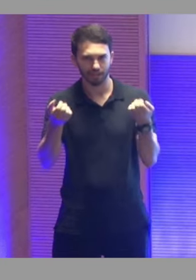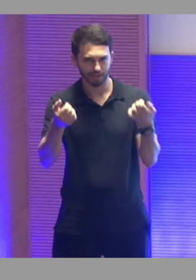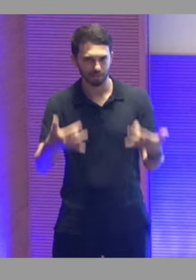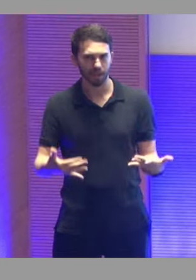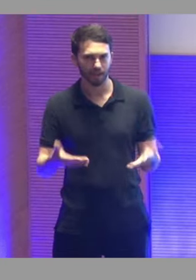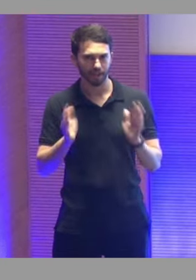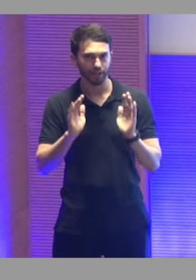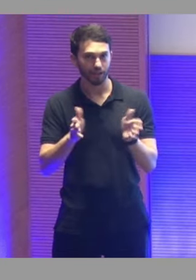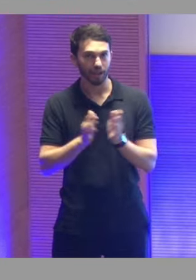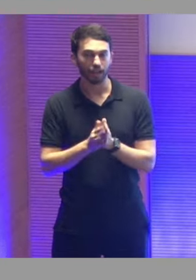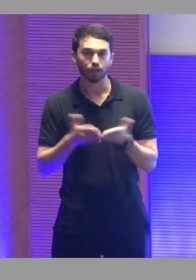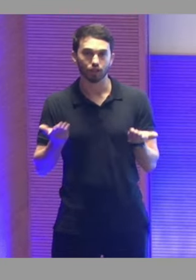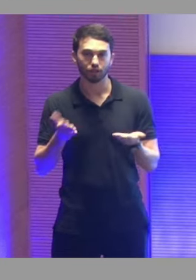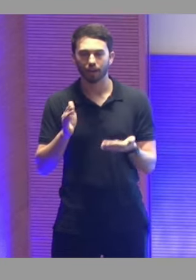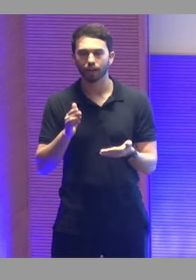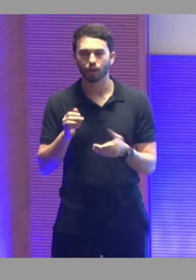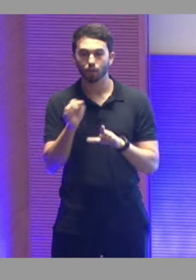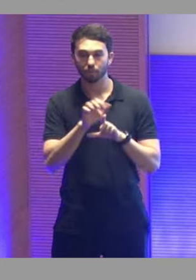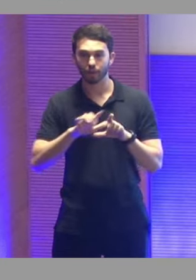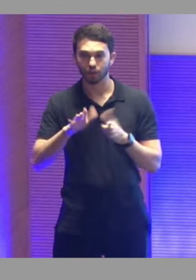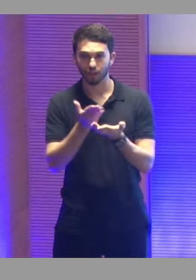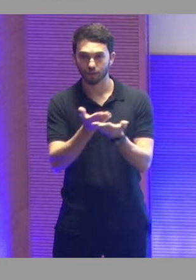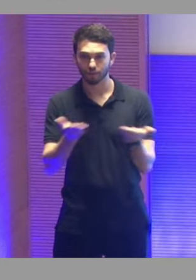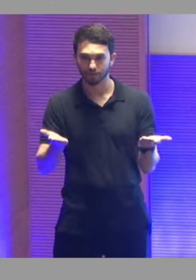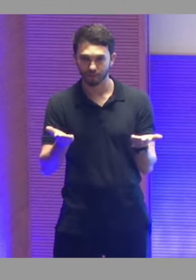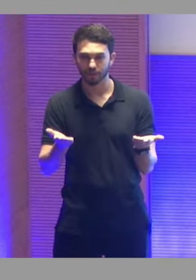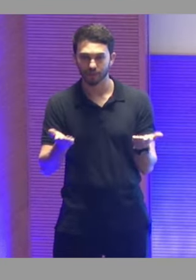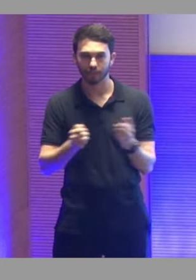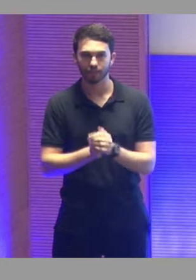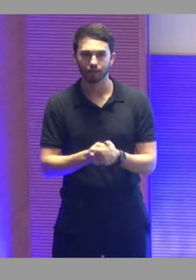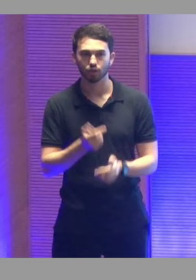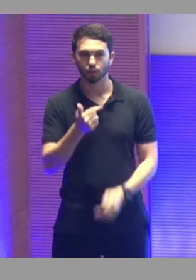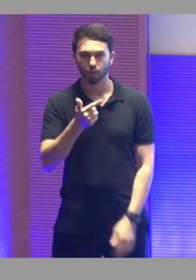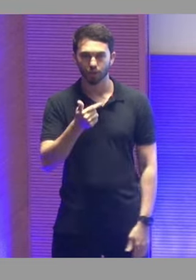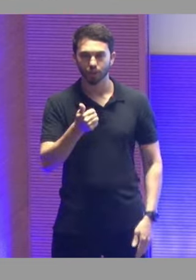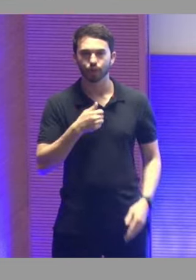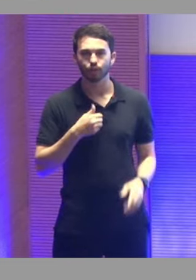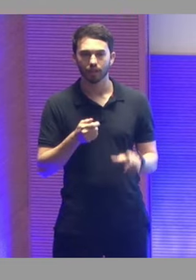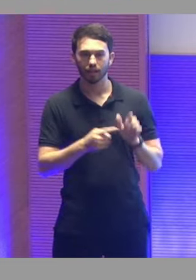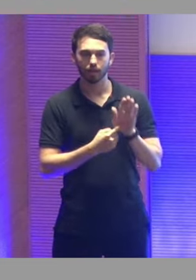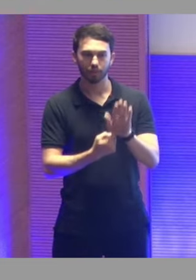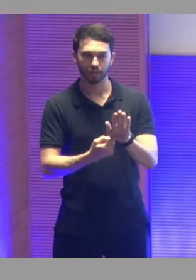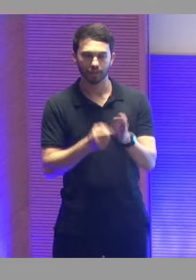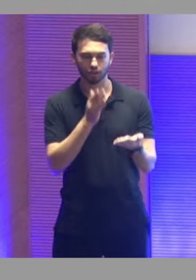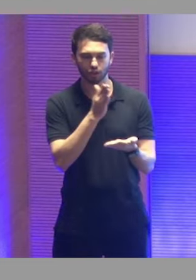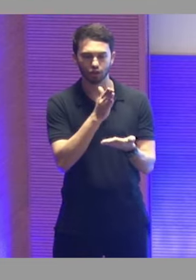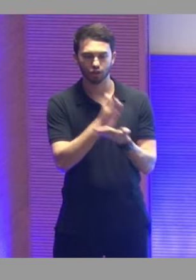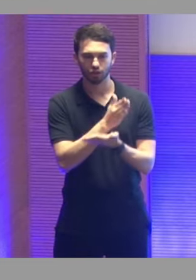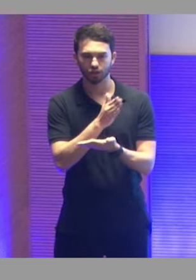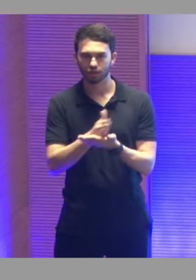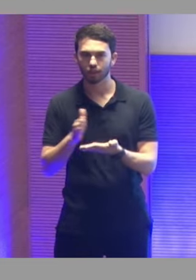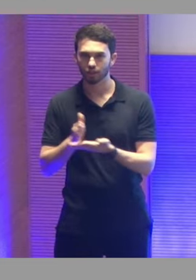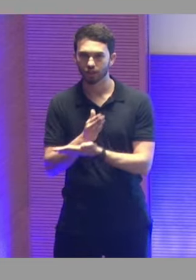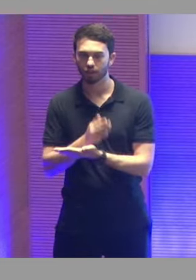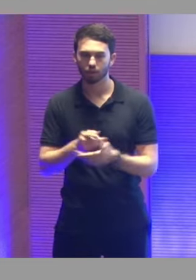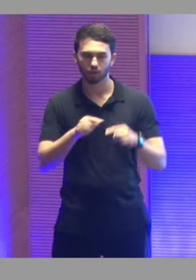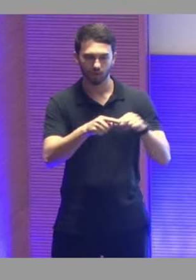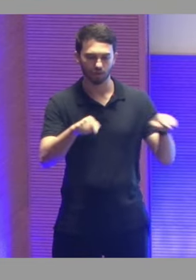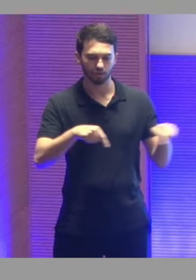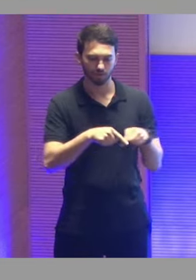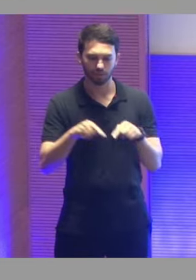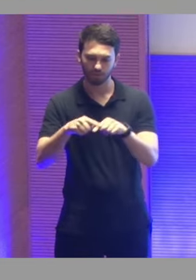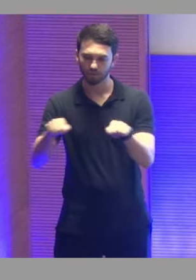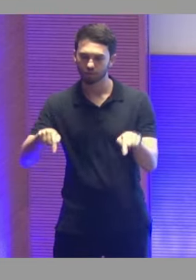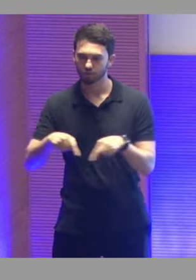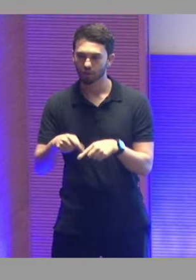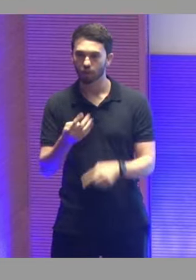falei a gente vai compartilhar com vocês a partir de 12 apresentações divididas em quatro salas O